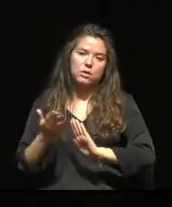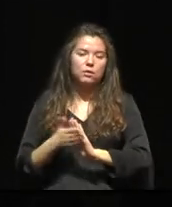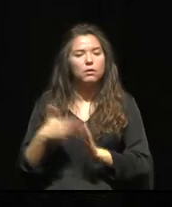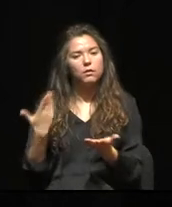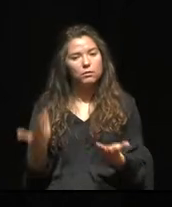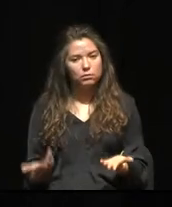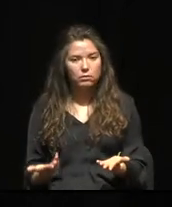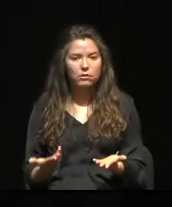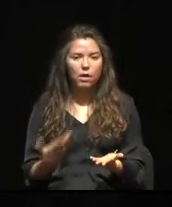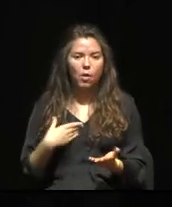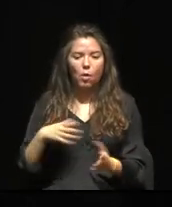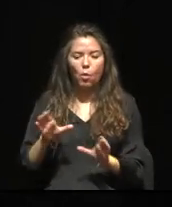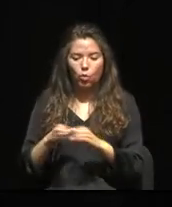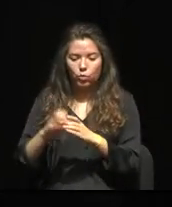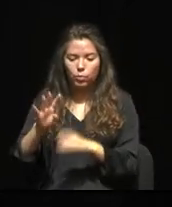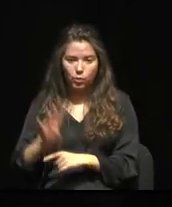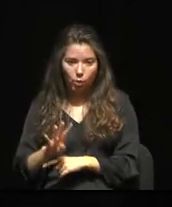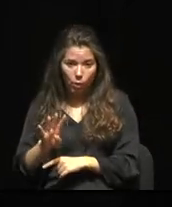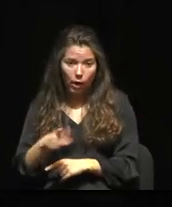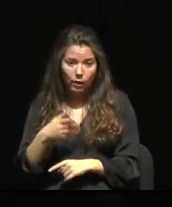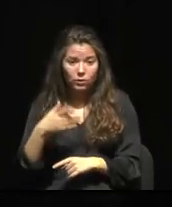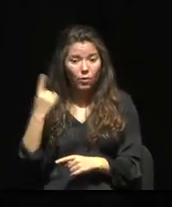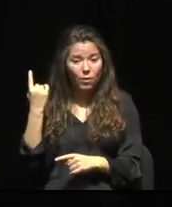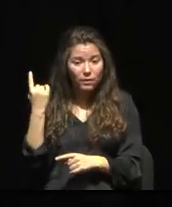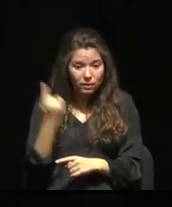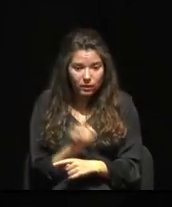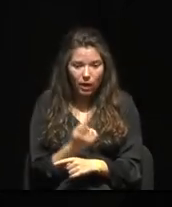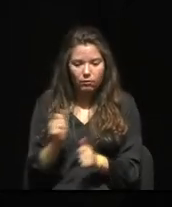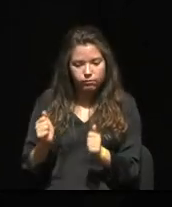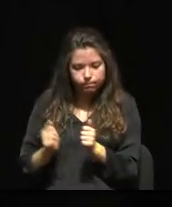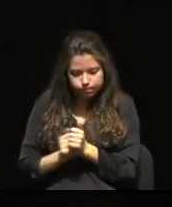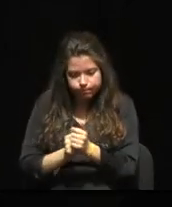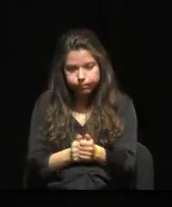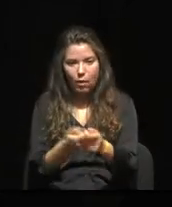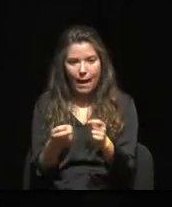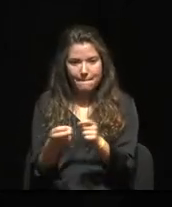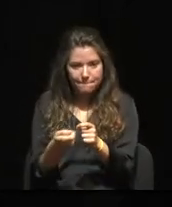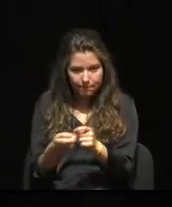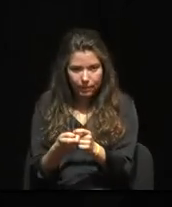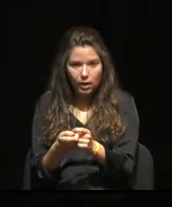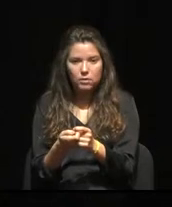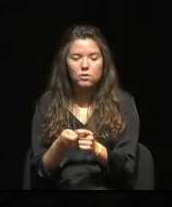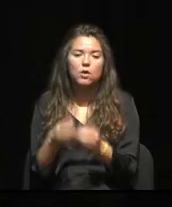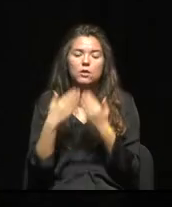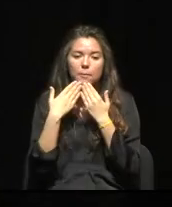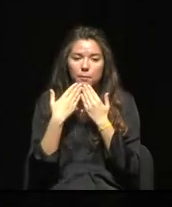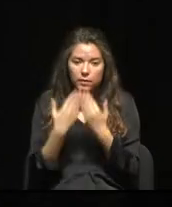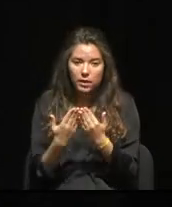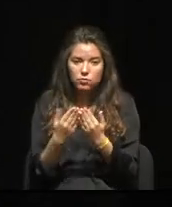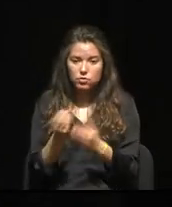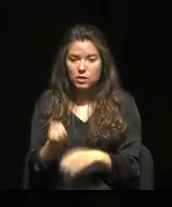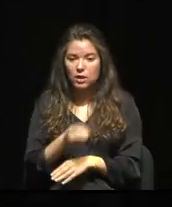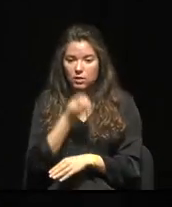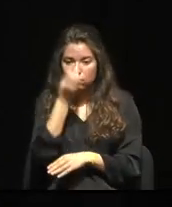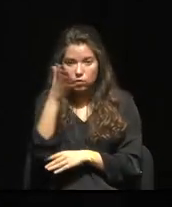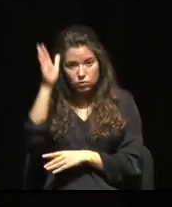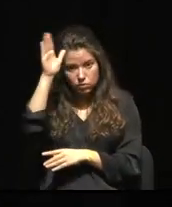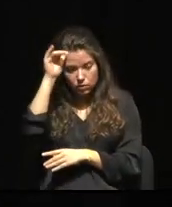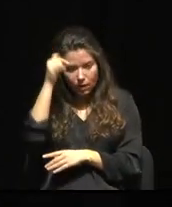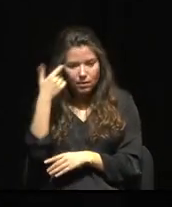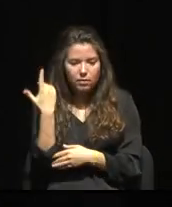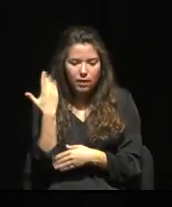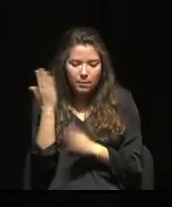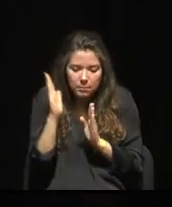recomendação de que a quarta comissão deve acompanhar de perto este tema e retiramos O apelo para que a fauna e flora Deva ser